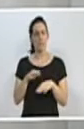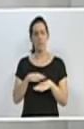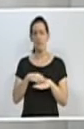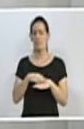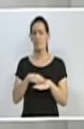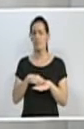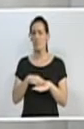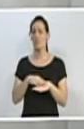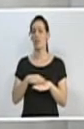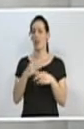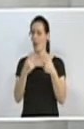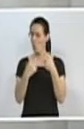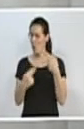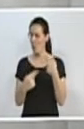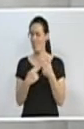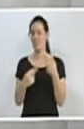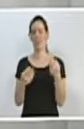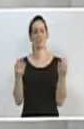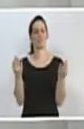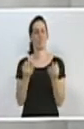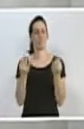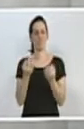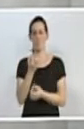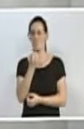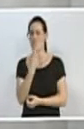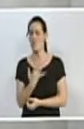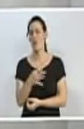pela qualidade dessa